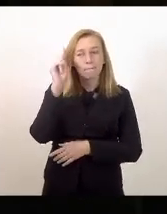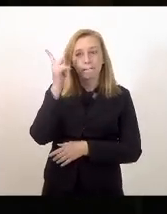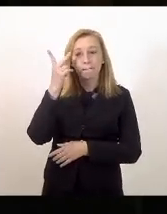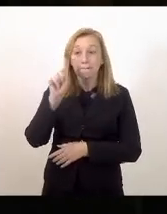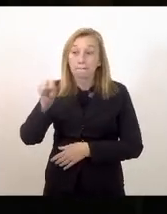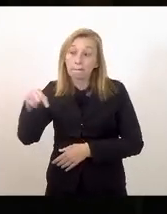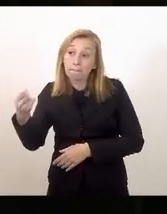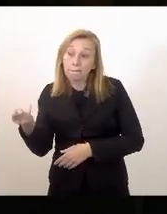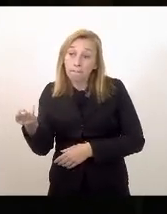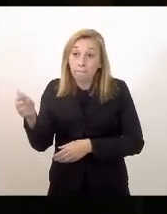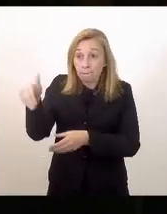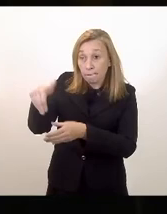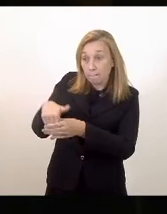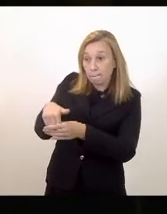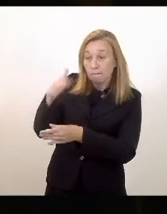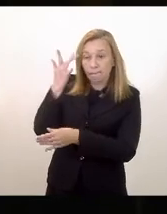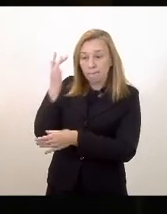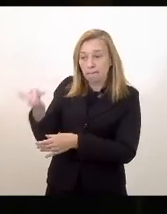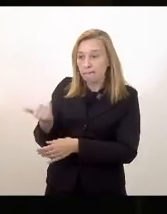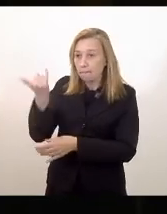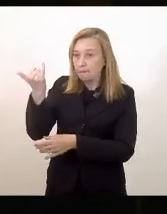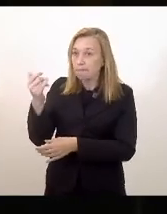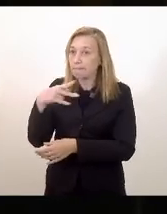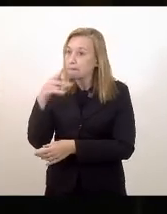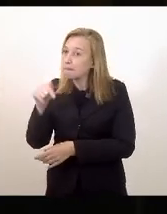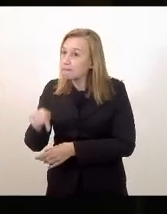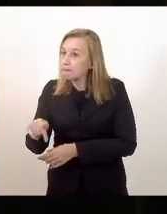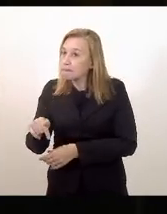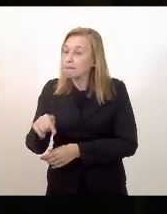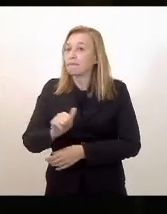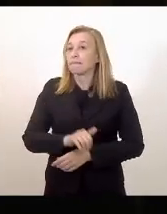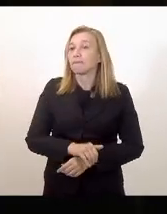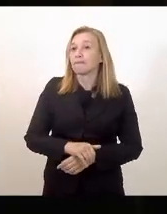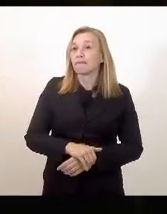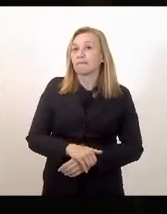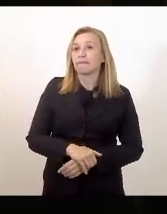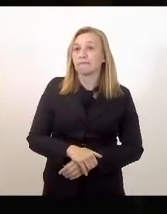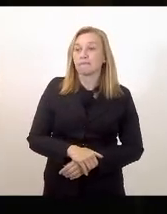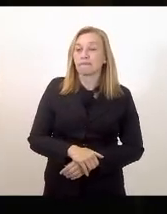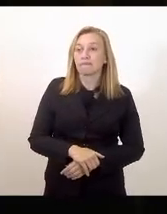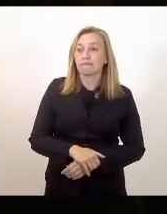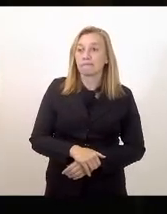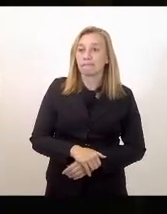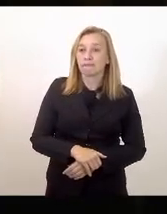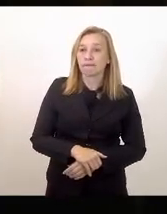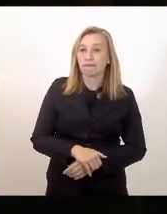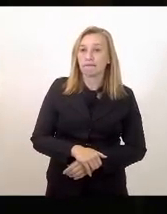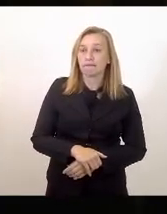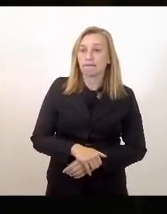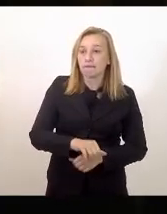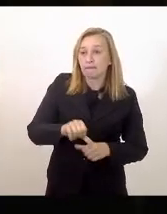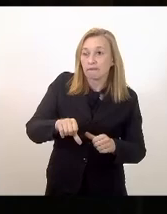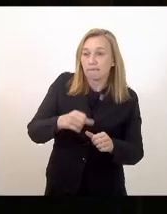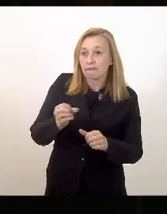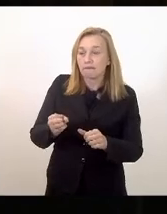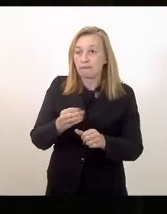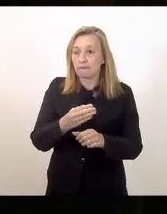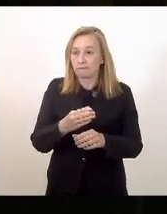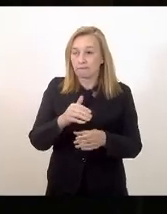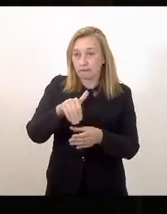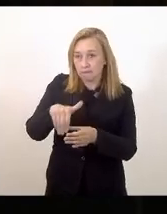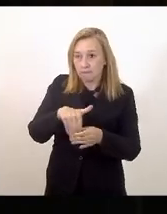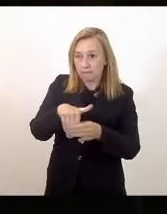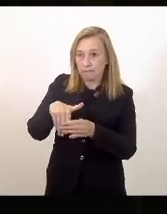outro voto, que eu acho que é importante a gente falar aqui, de uma suposta reforma eleitoral que